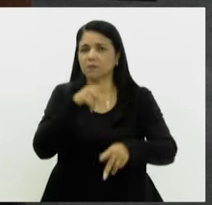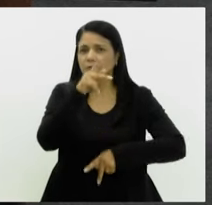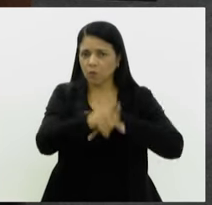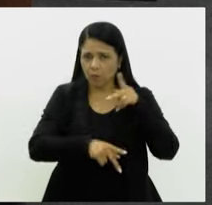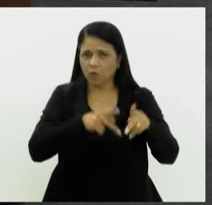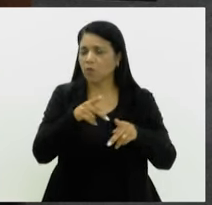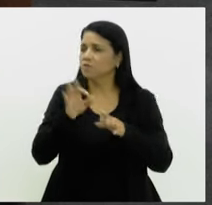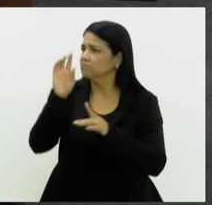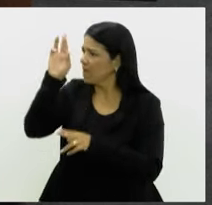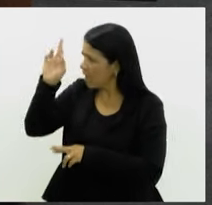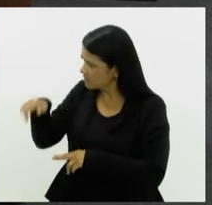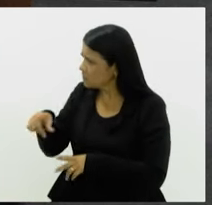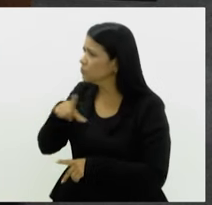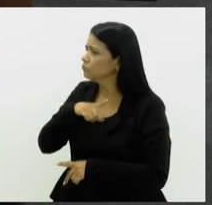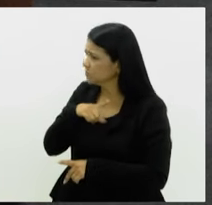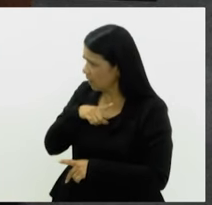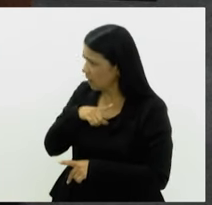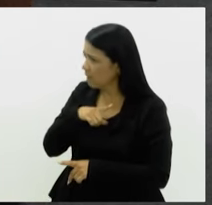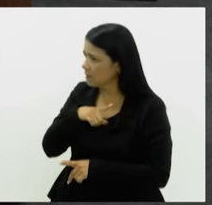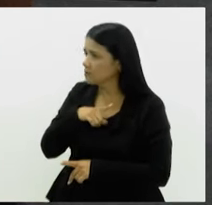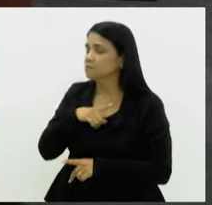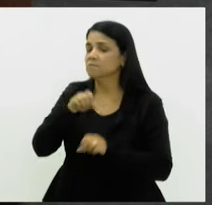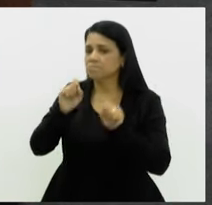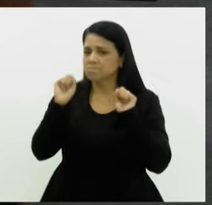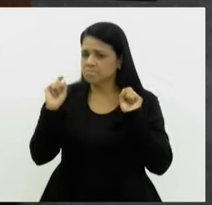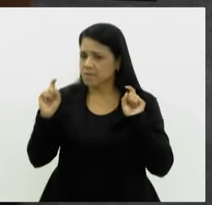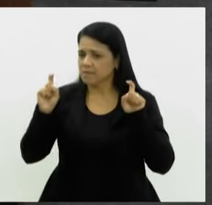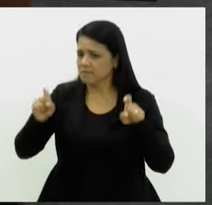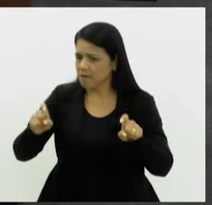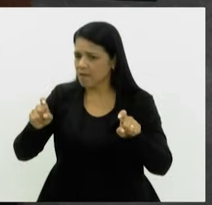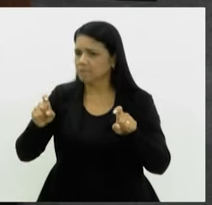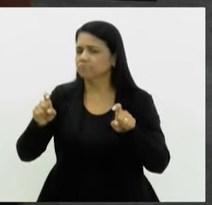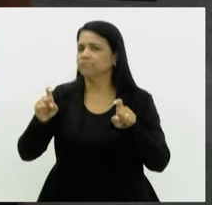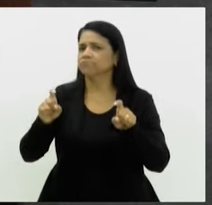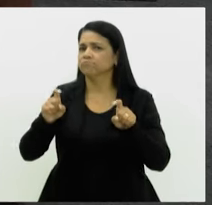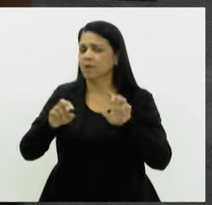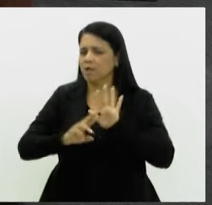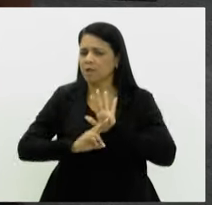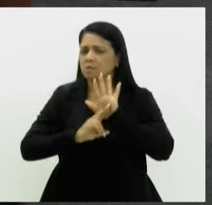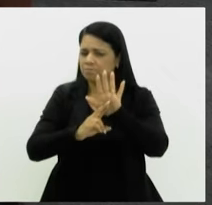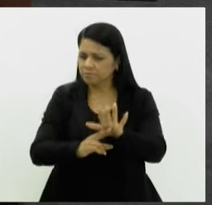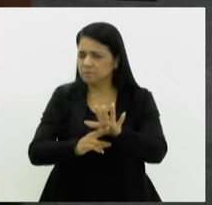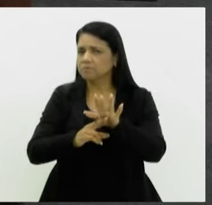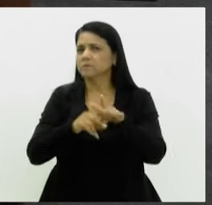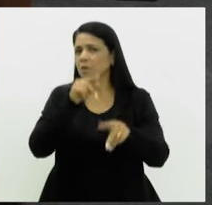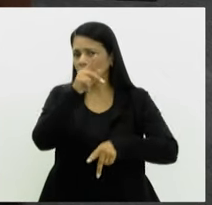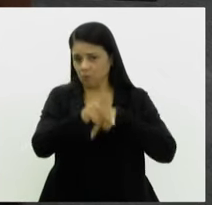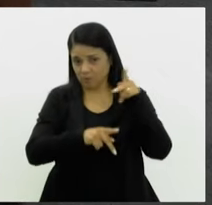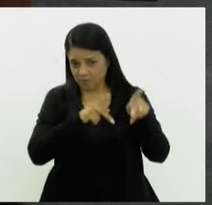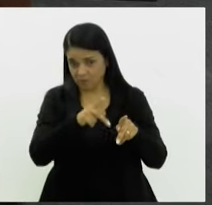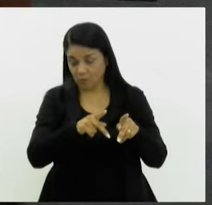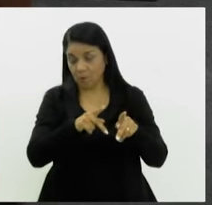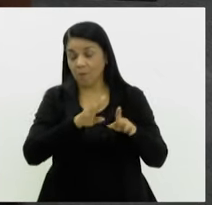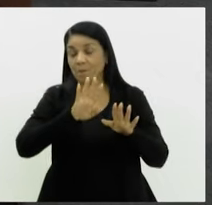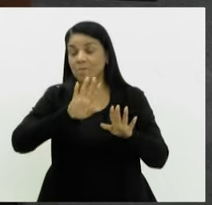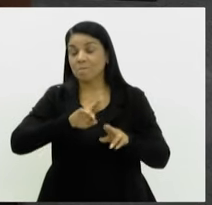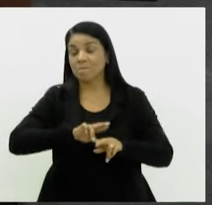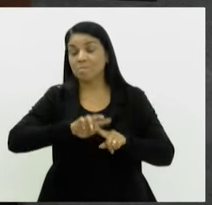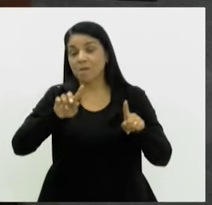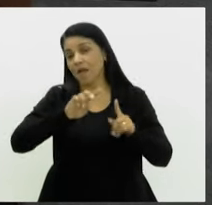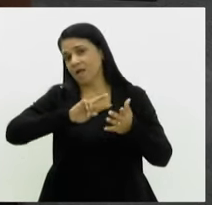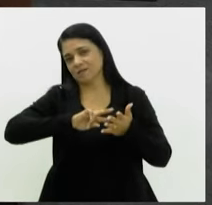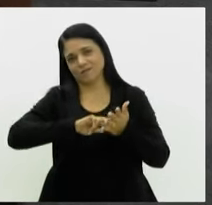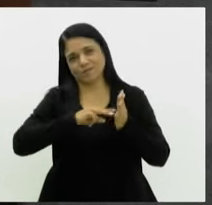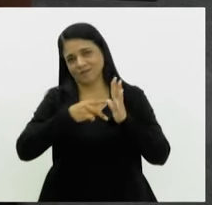Excelência está coberta de razão, nossos mandatos têm legitimidade e representatividade. Isso não significa que nós